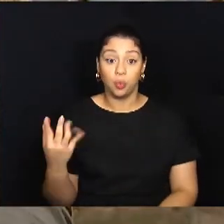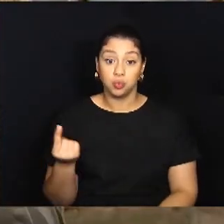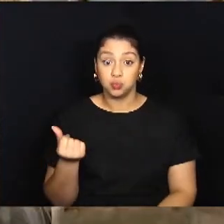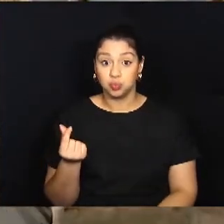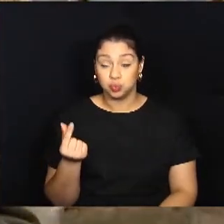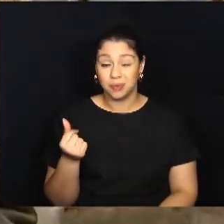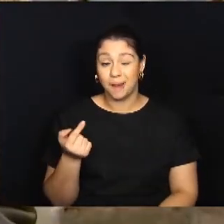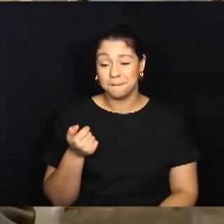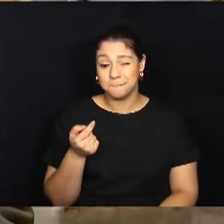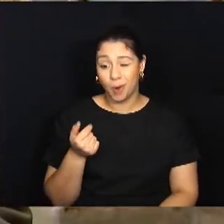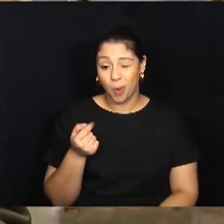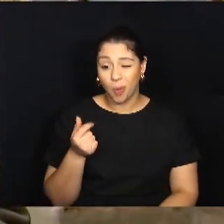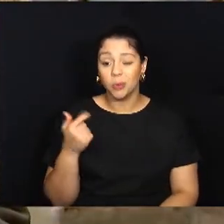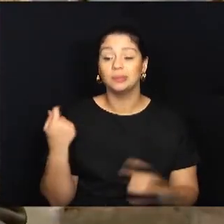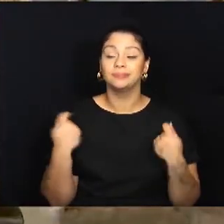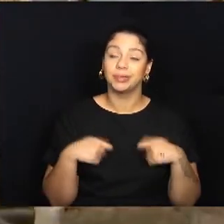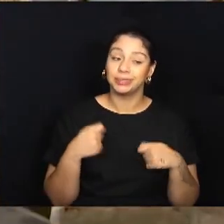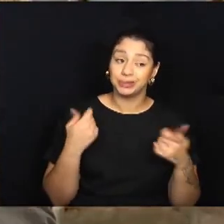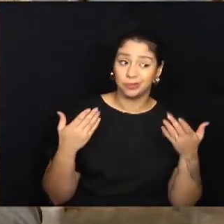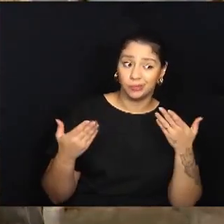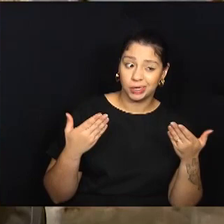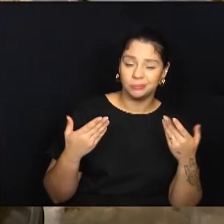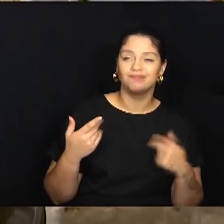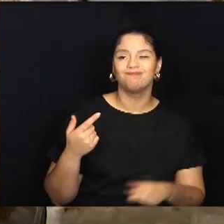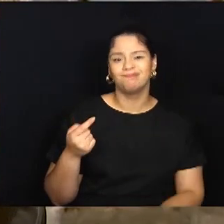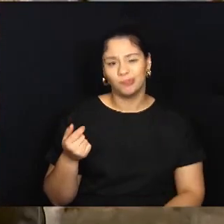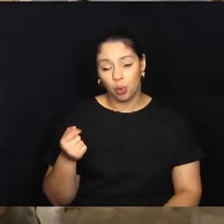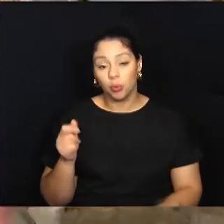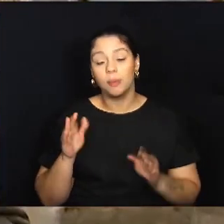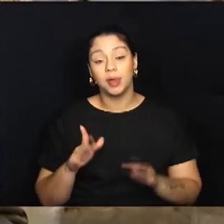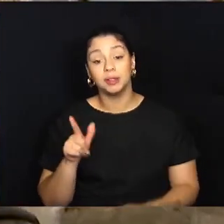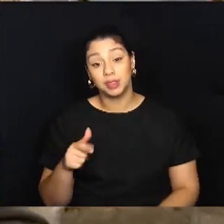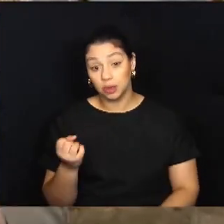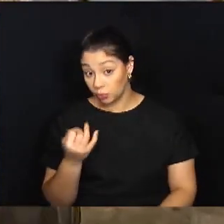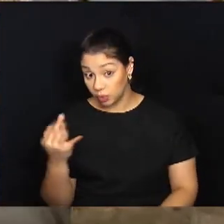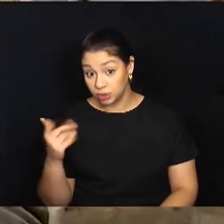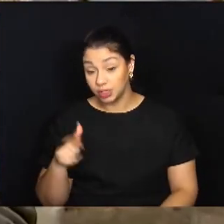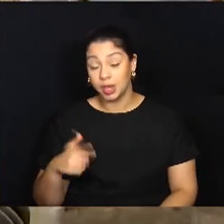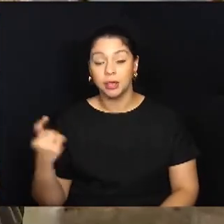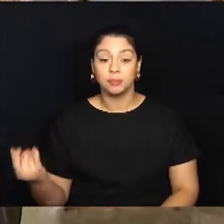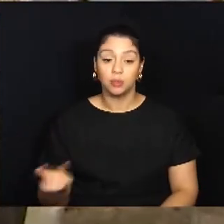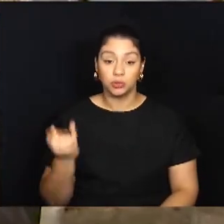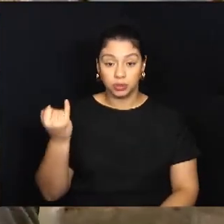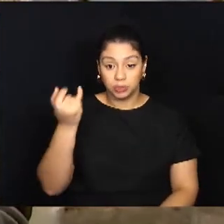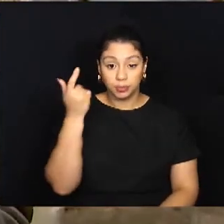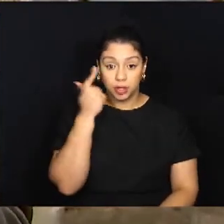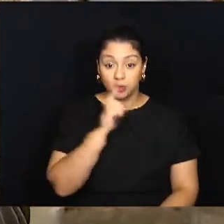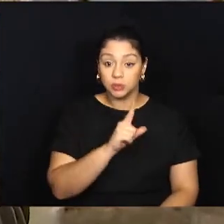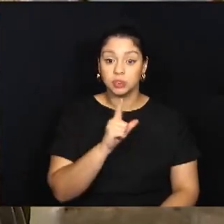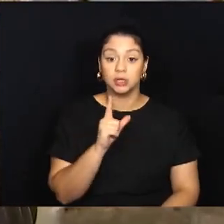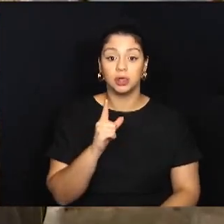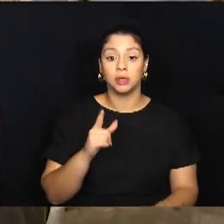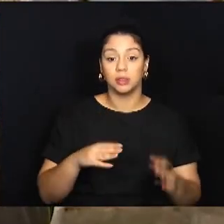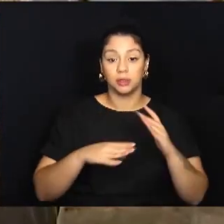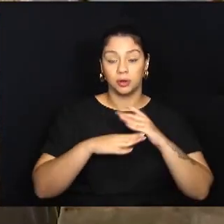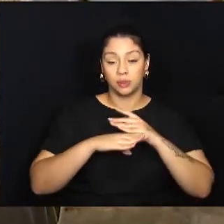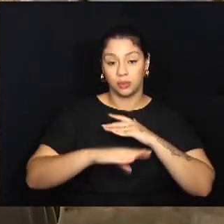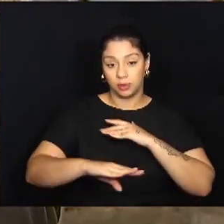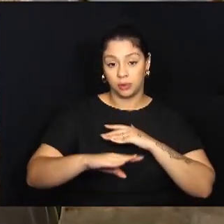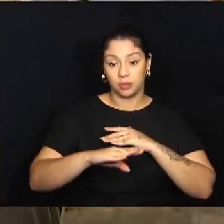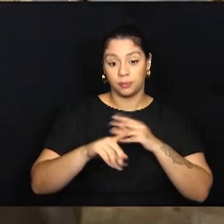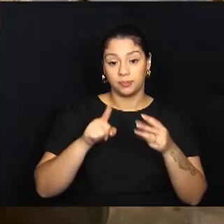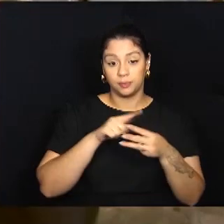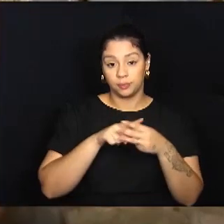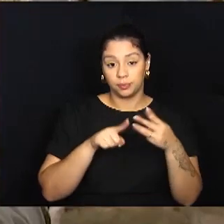muito pequena diante do que nós precisamos, mas é uma quantidade importante para conseguirmos asfaltar